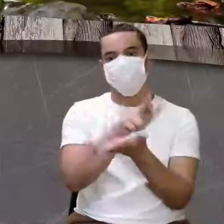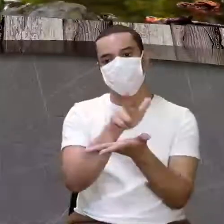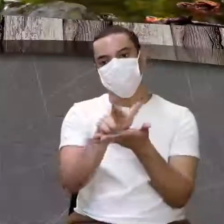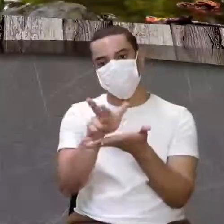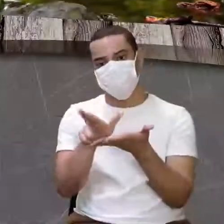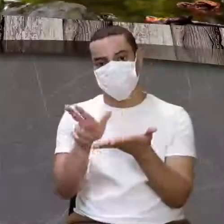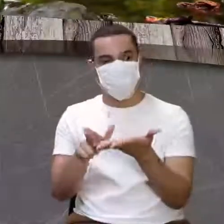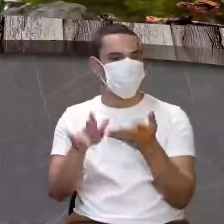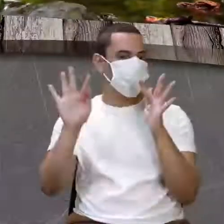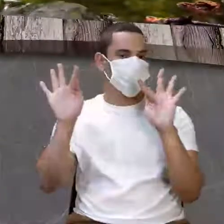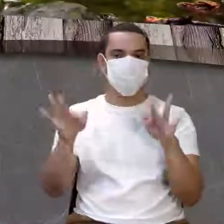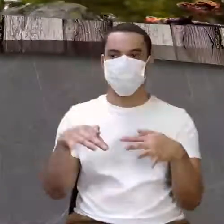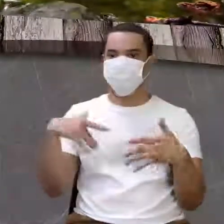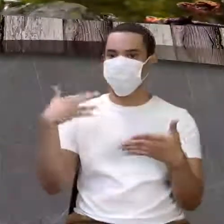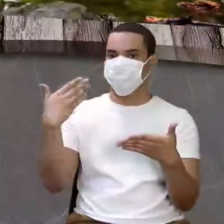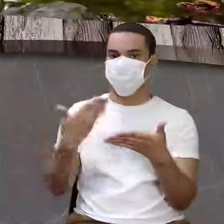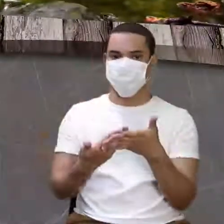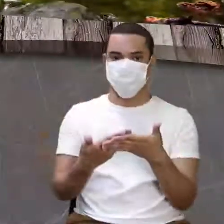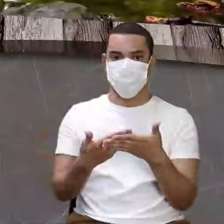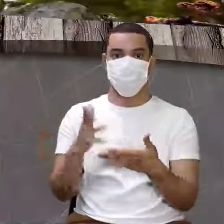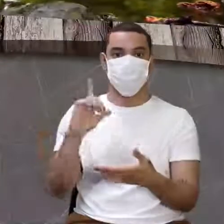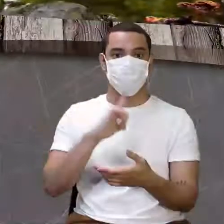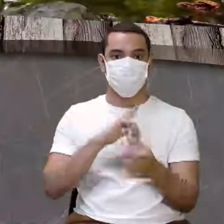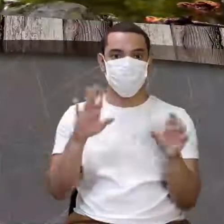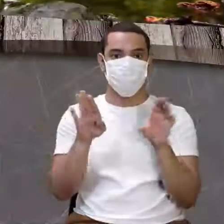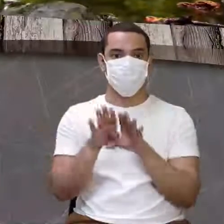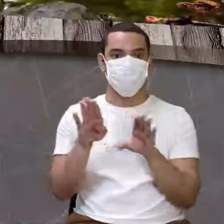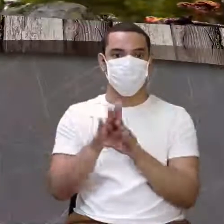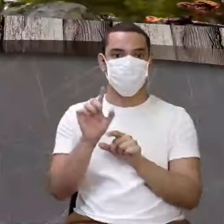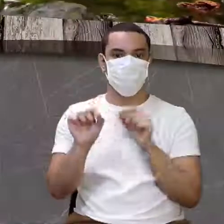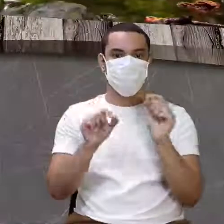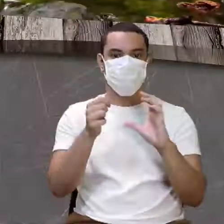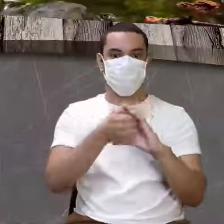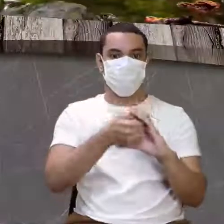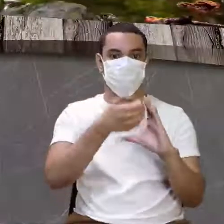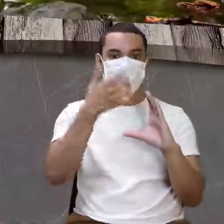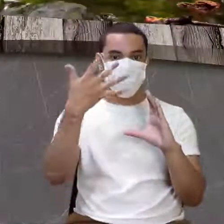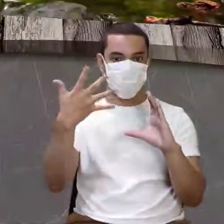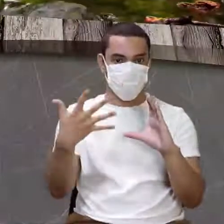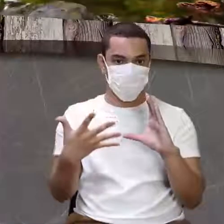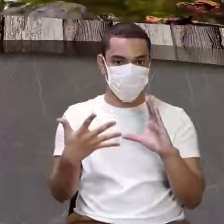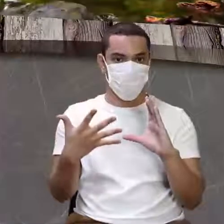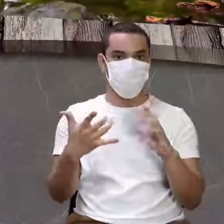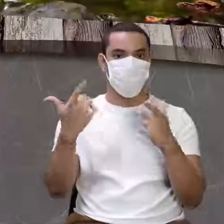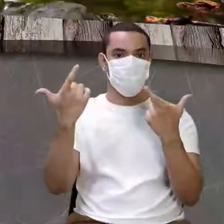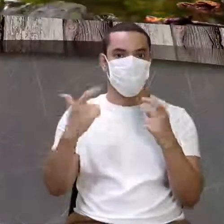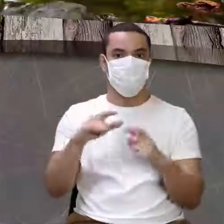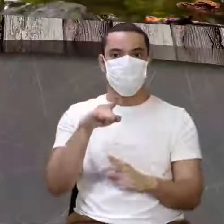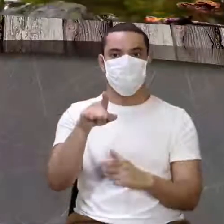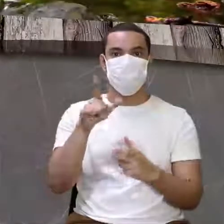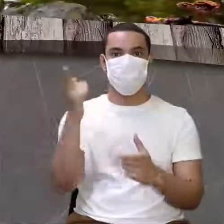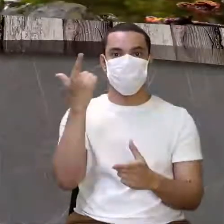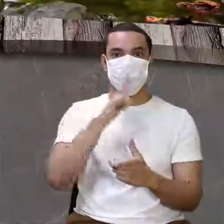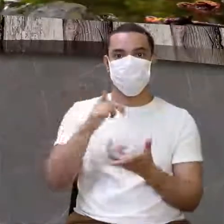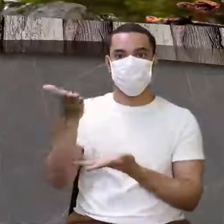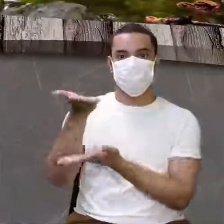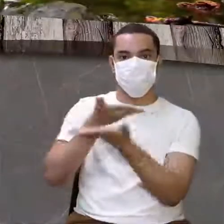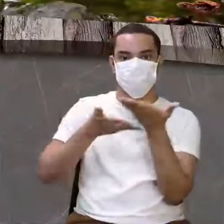répteis, enfim. Existem características onde você